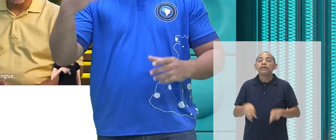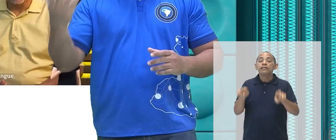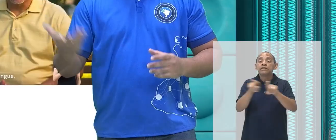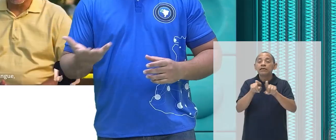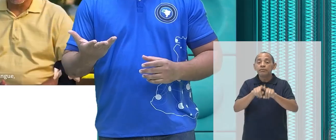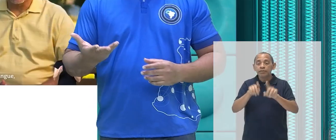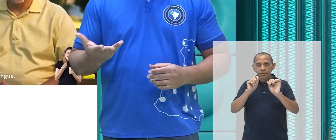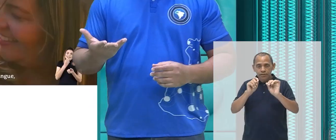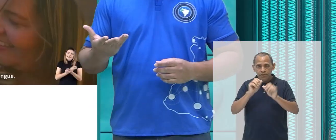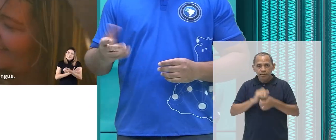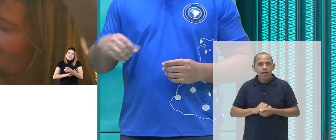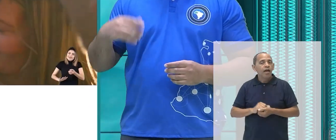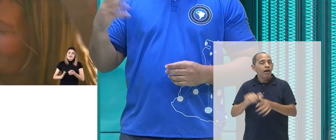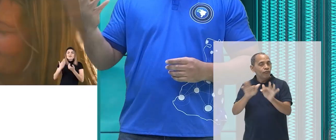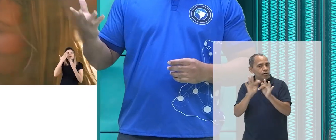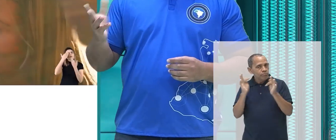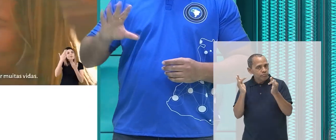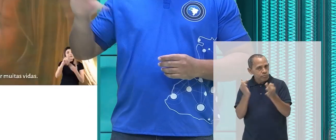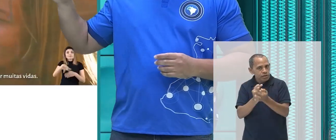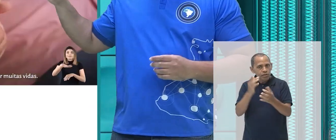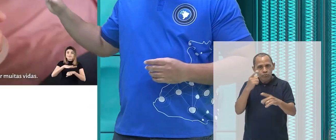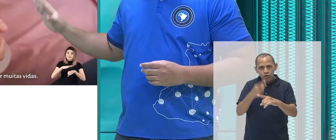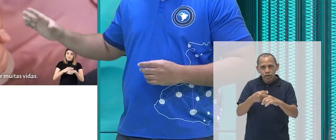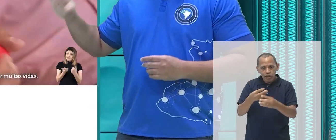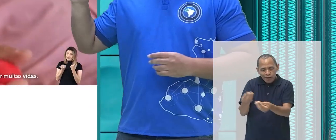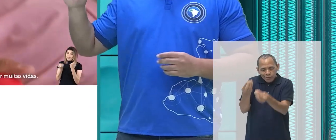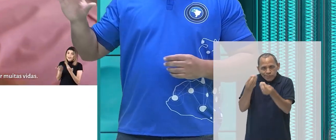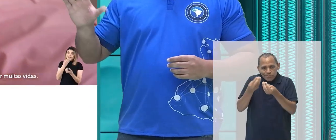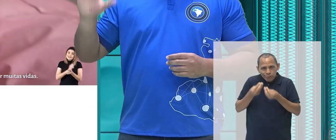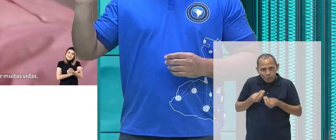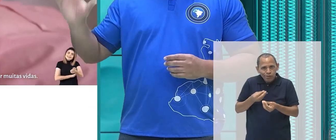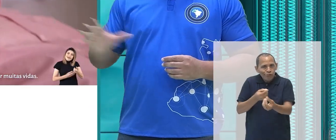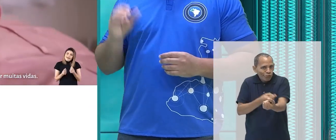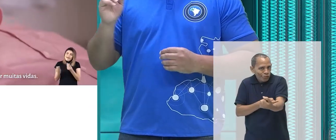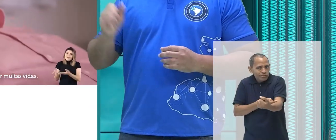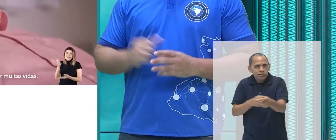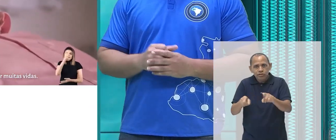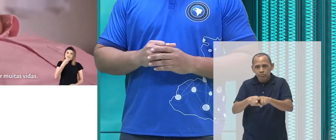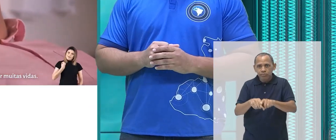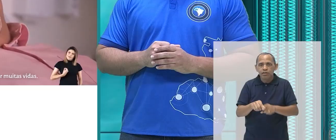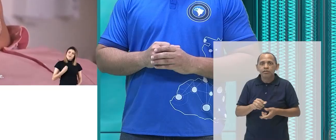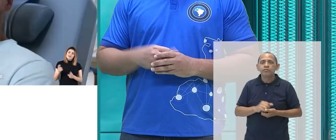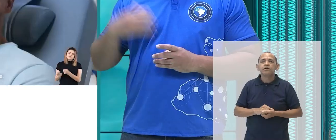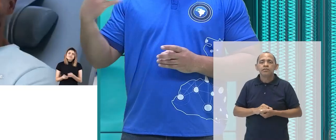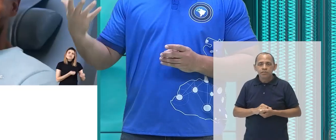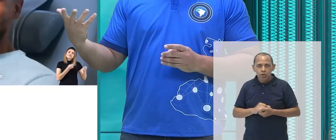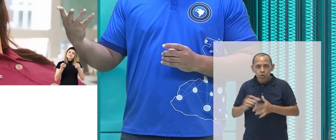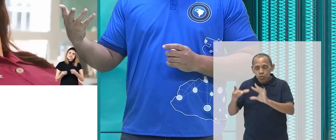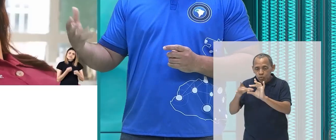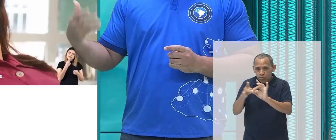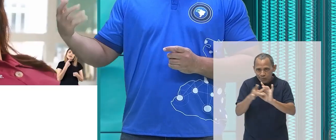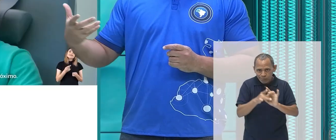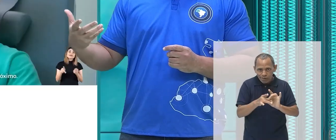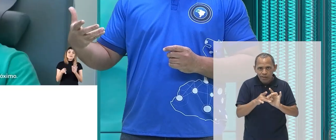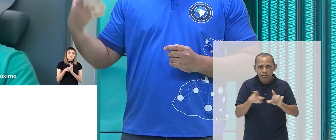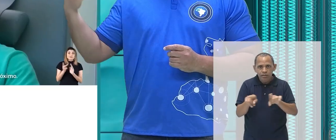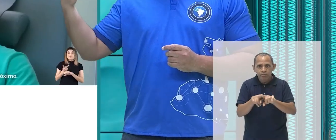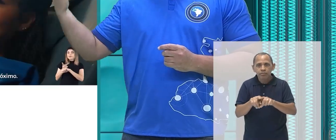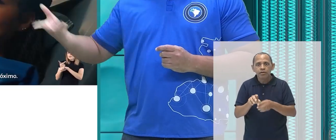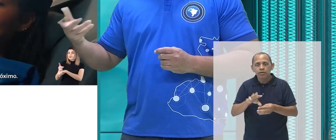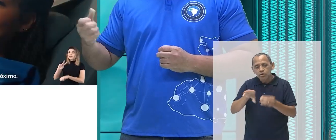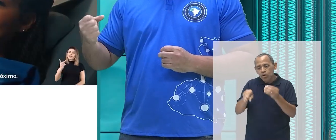salvo, porque recebeu a doação de sangue. Então, observe que tudo isso aqui colabora para gerar o efeito de sentido positivo e,